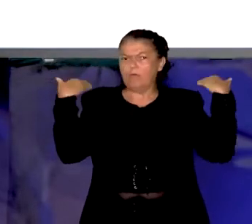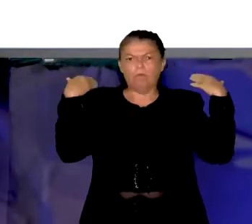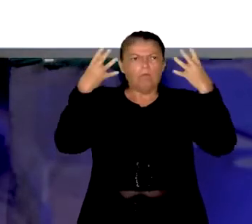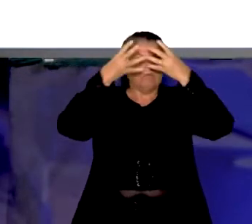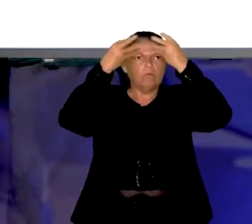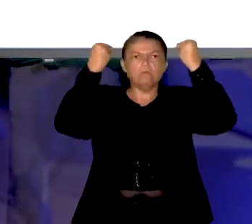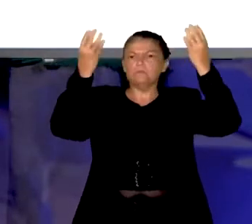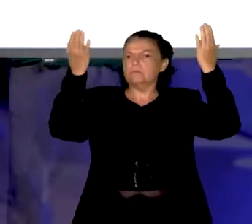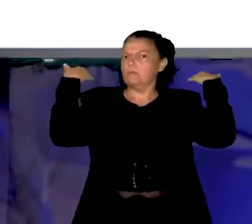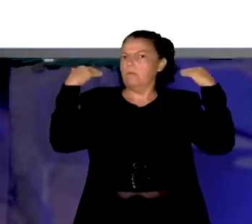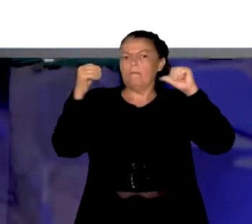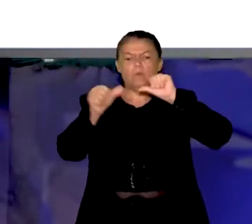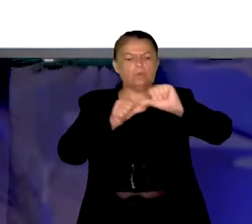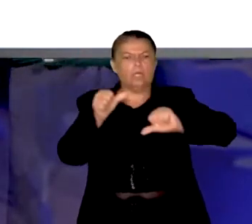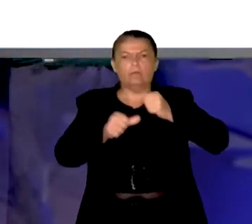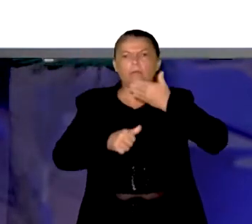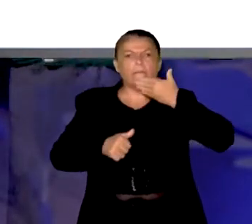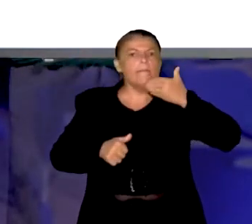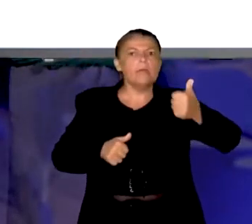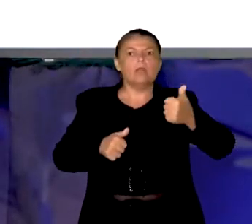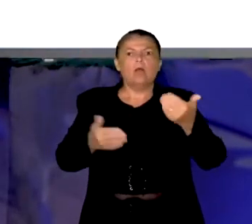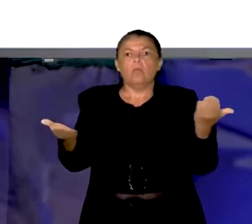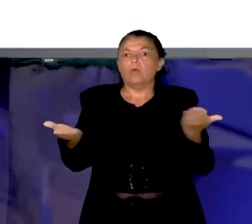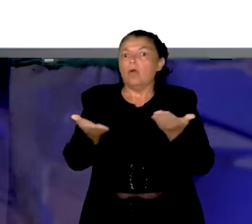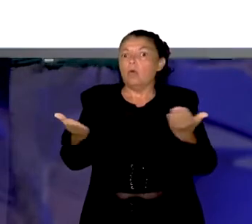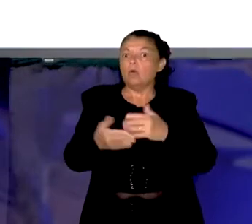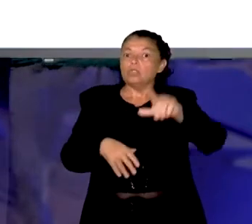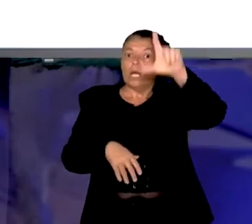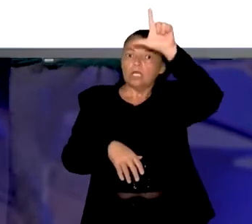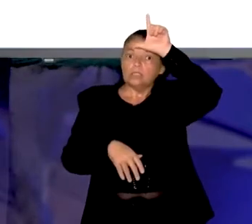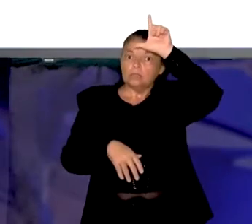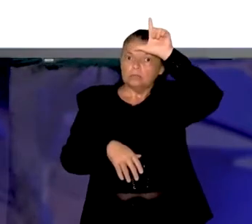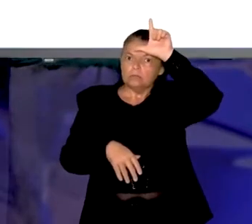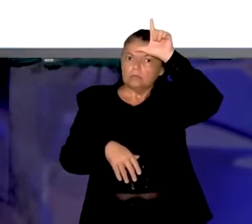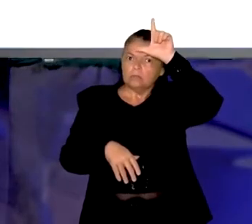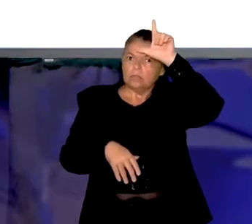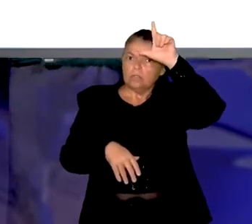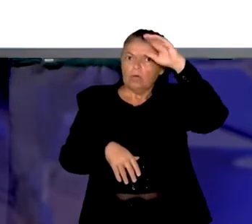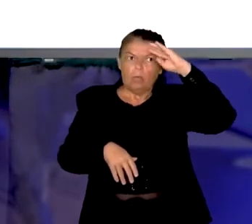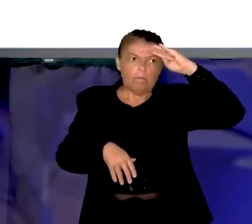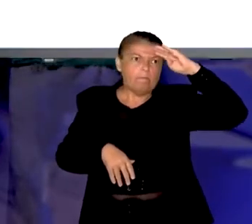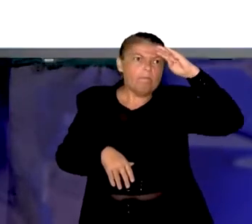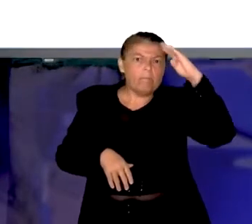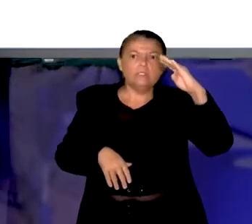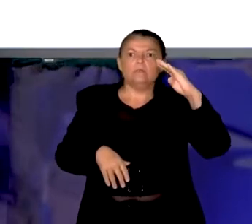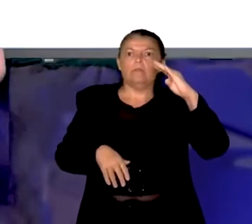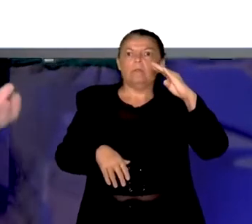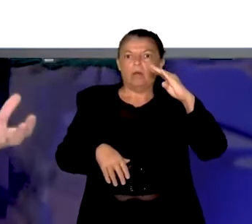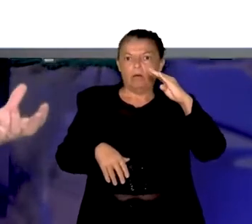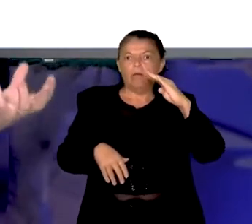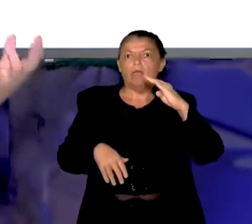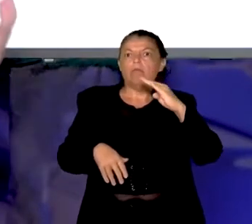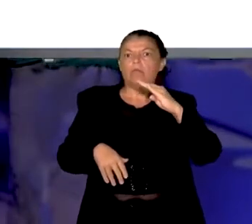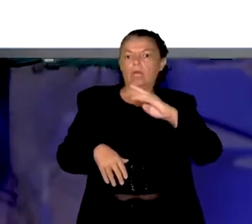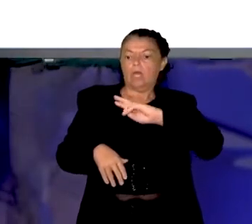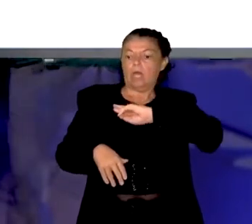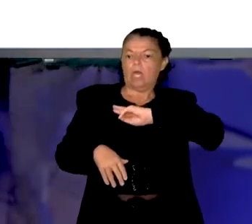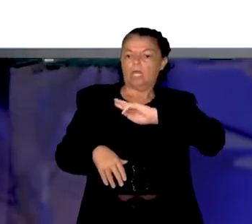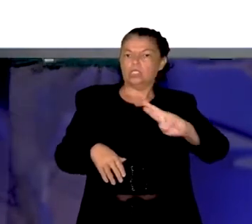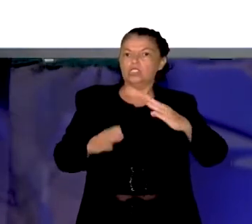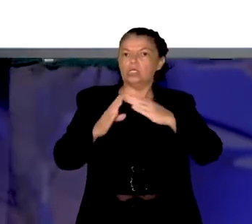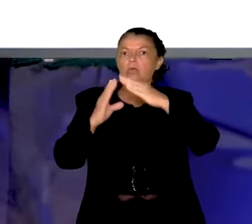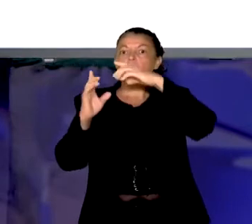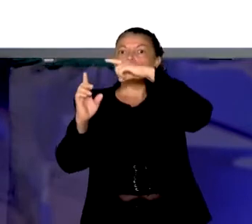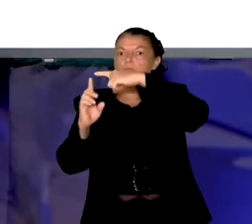e é bom que mudem. Porque as lideranças hoje, inclusive as religiosas, que é o foco do nosso objetivo e da